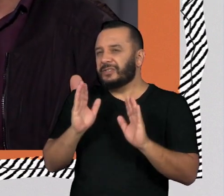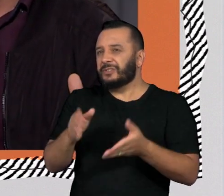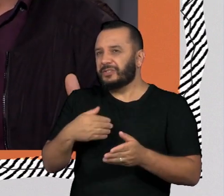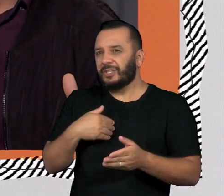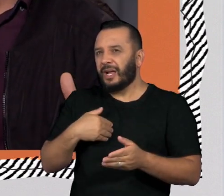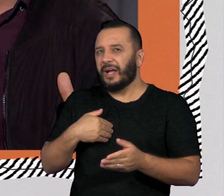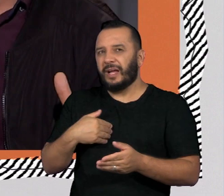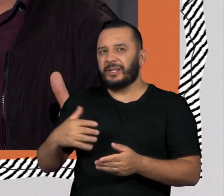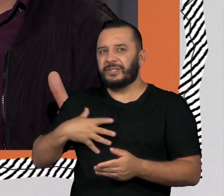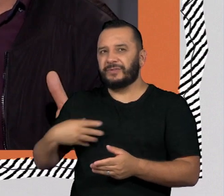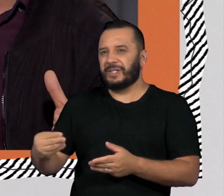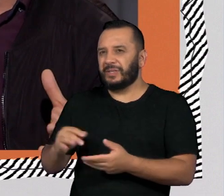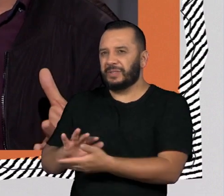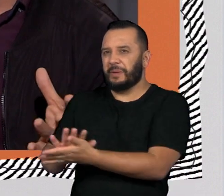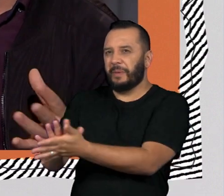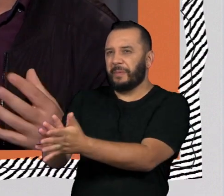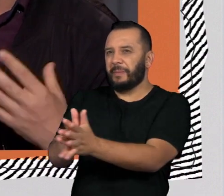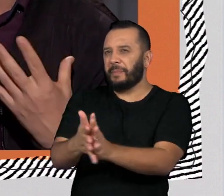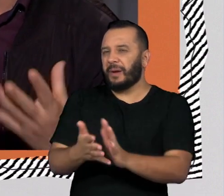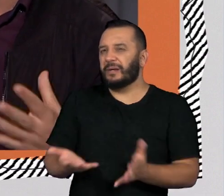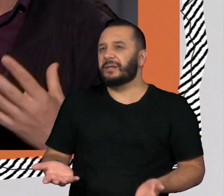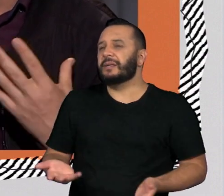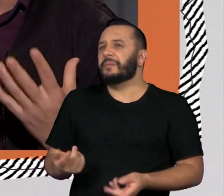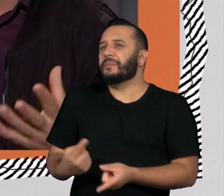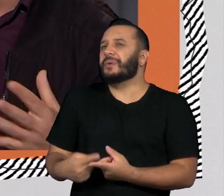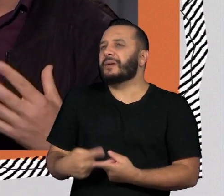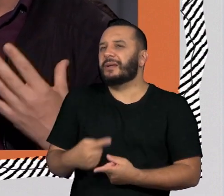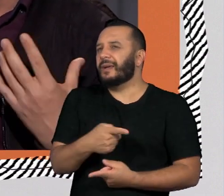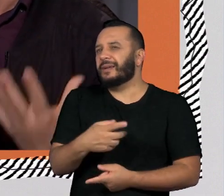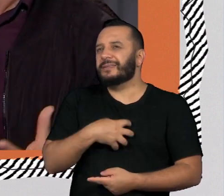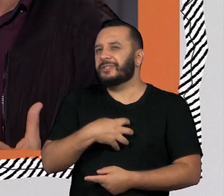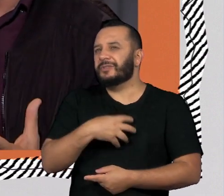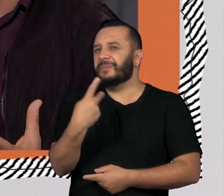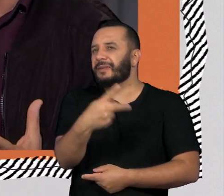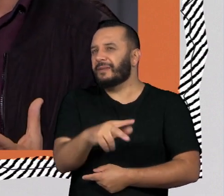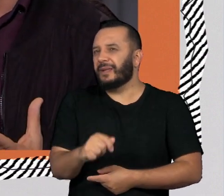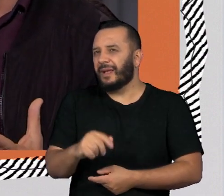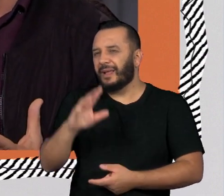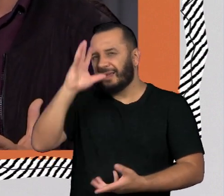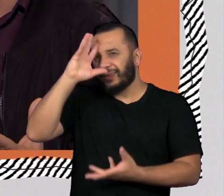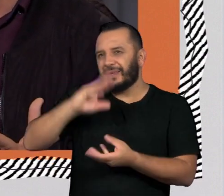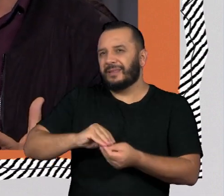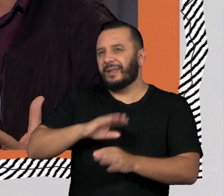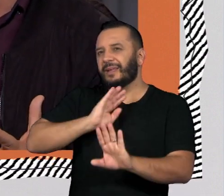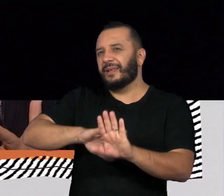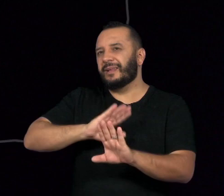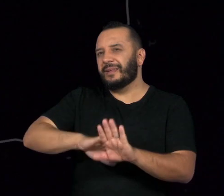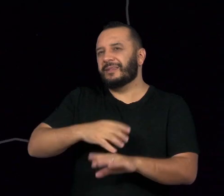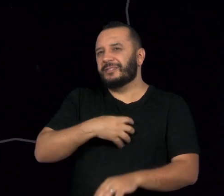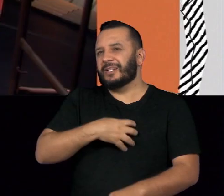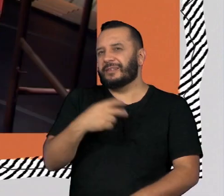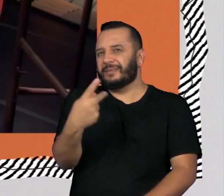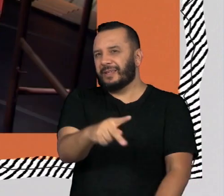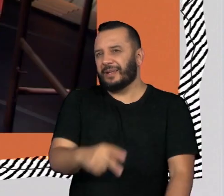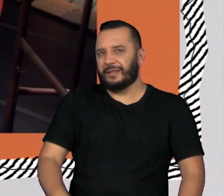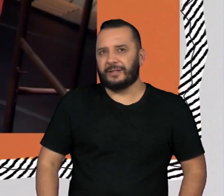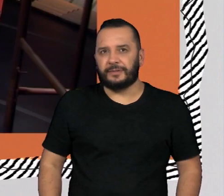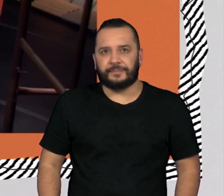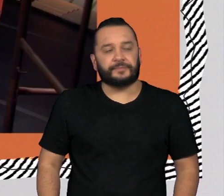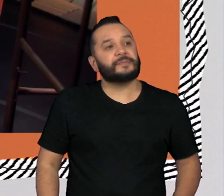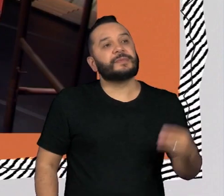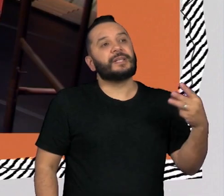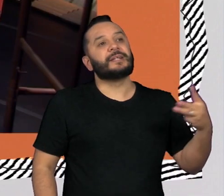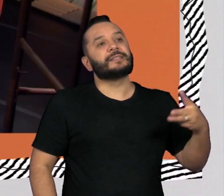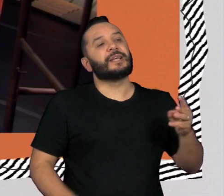né? E as razões, os sentimentos, tudo que está por trás deste ato. E o